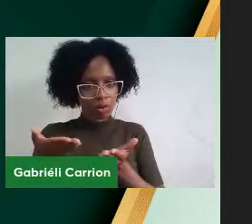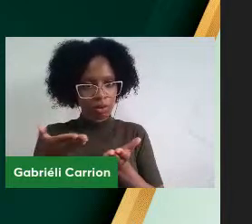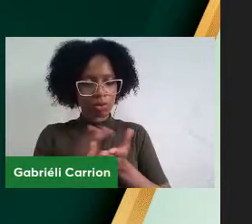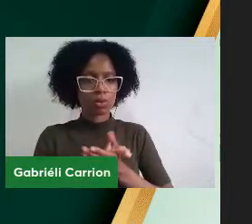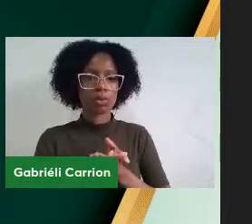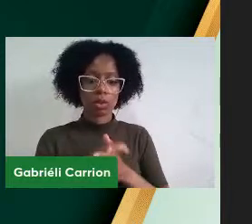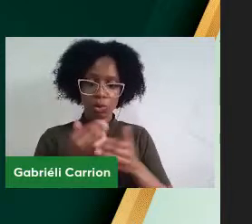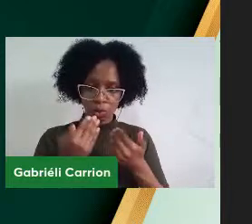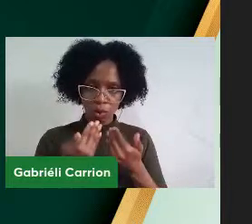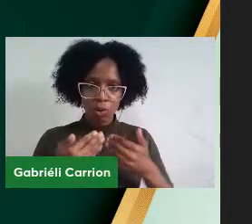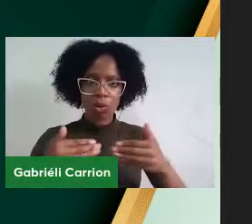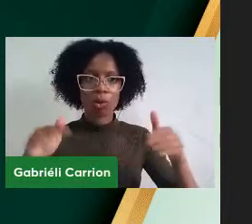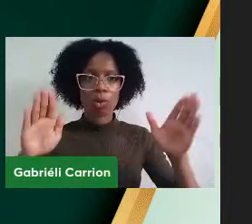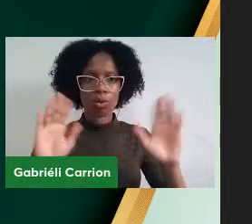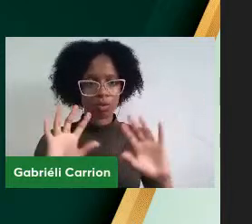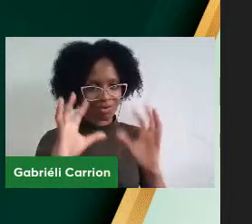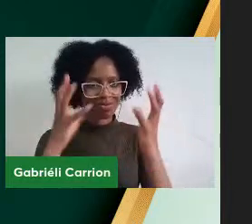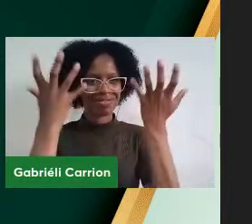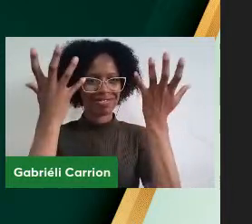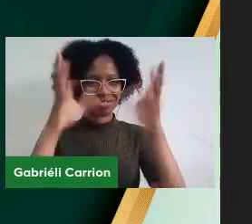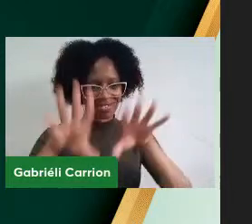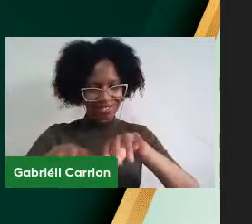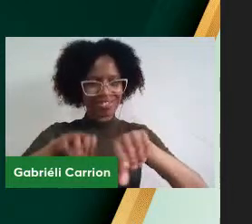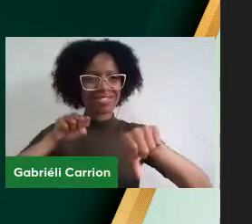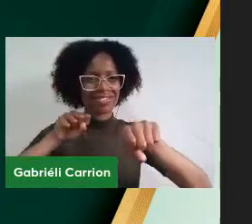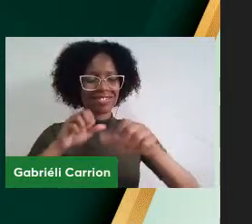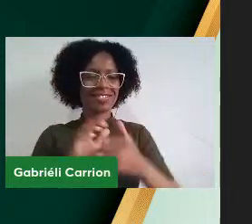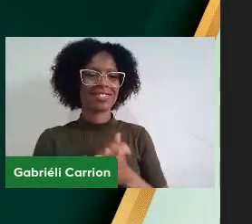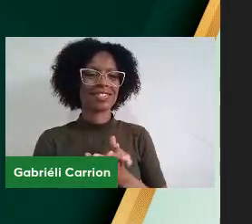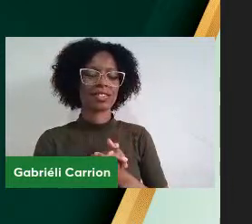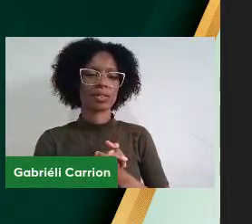a abertura dessa sessão solene de colação de grau.